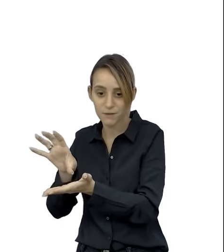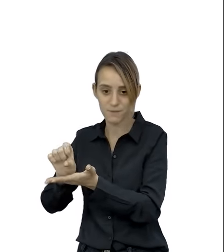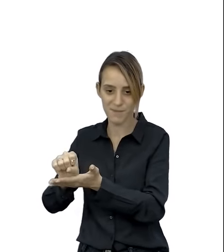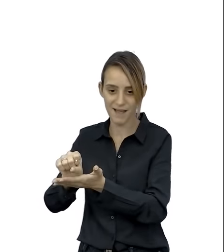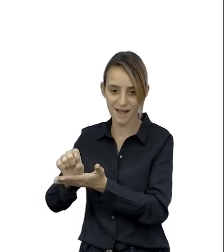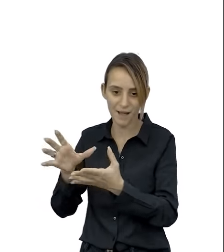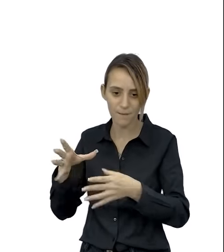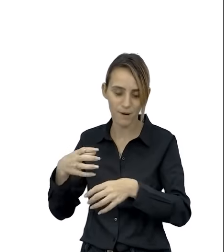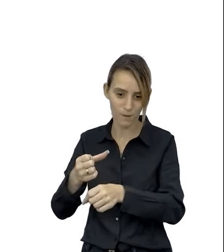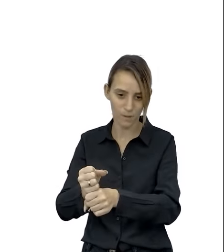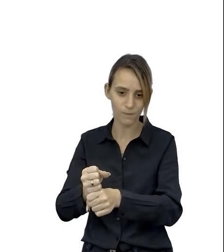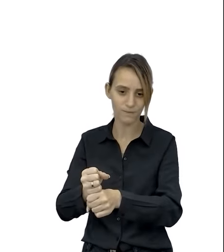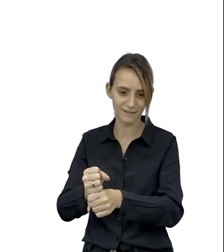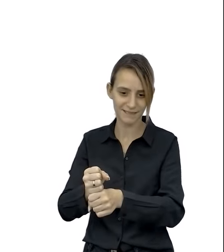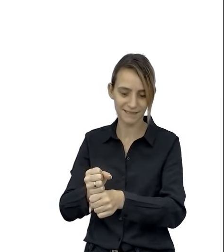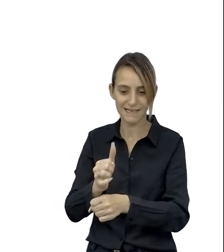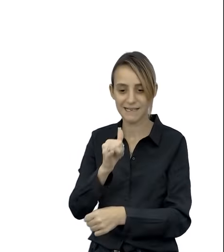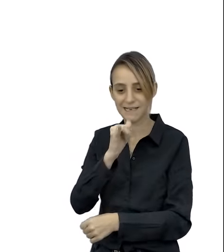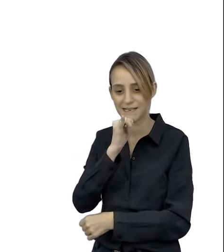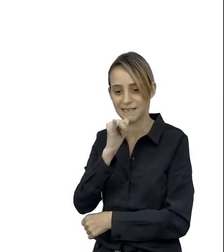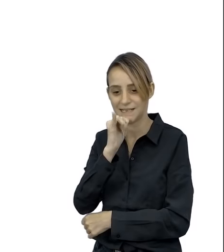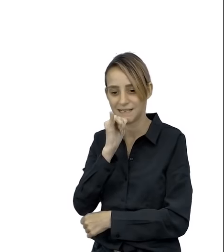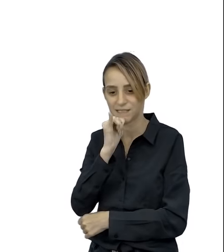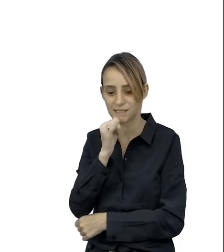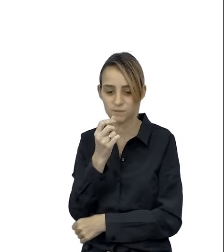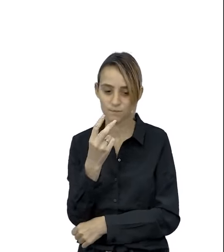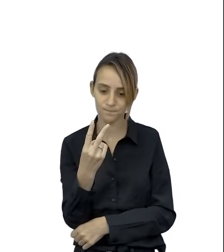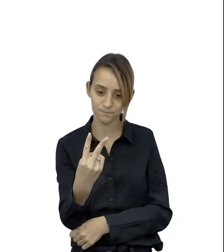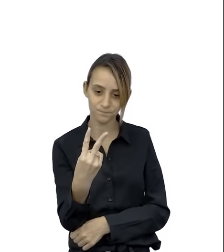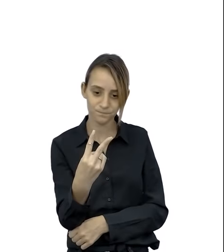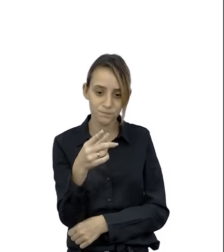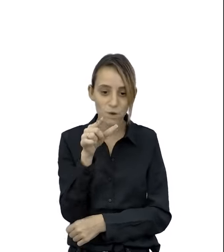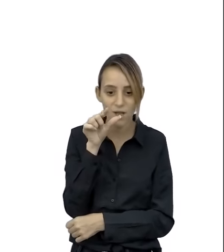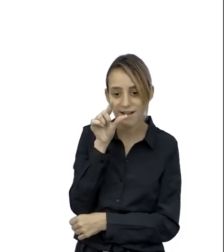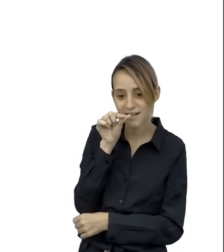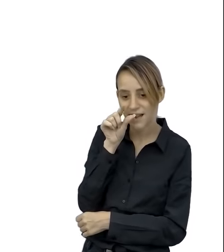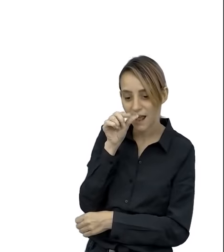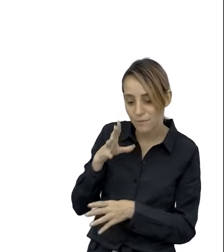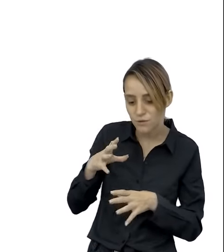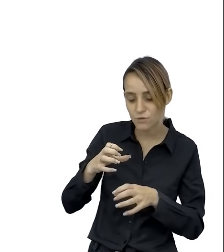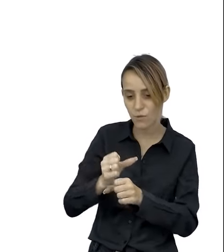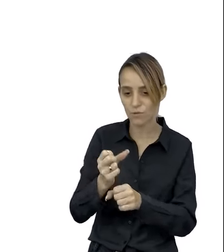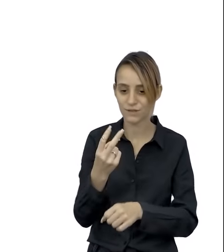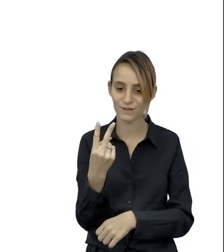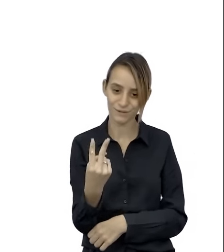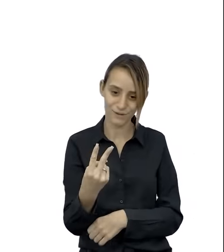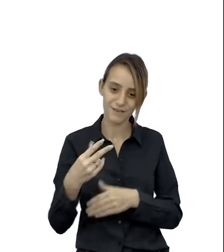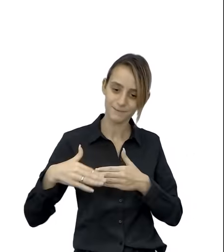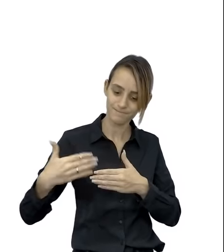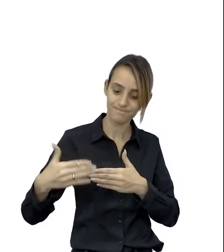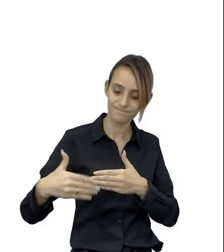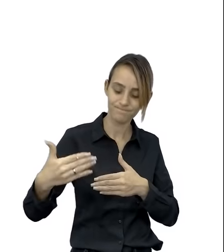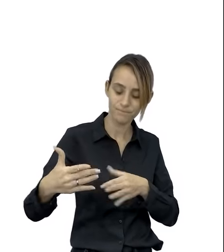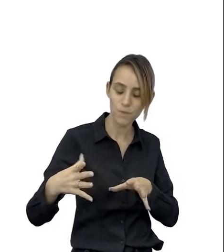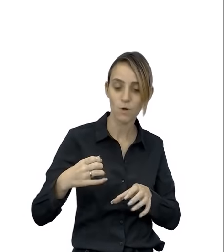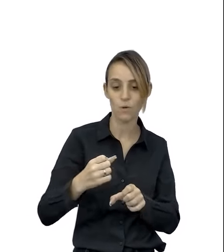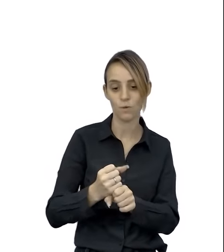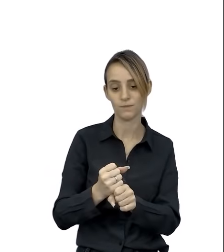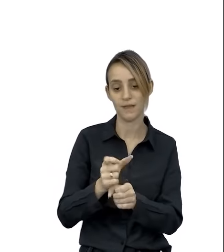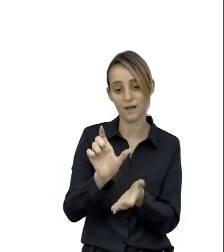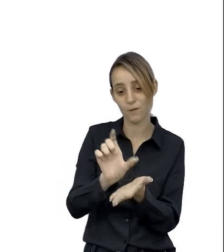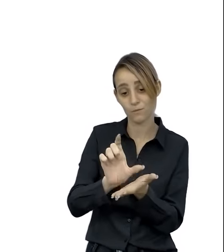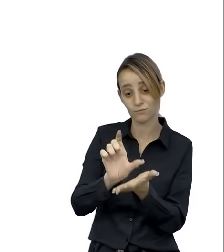termo a termo, um a um objeto, dois a dois objetos, e assim sucessivamente.